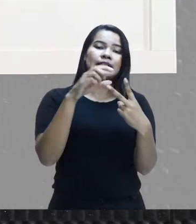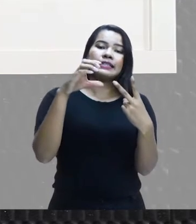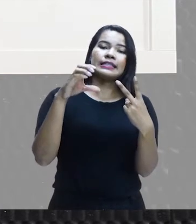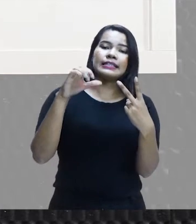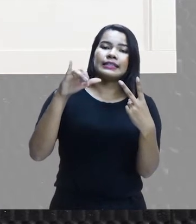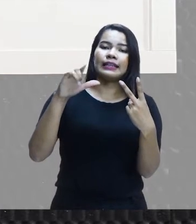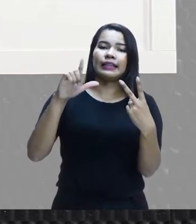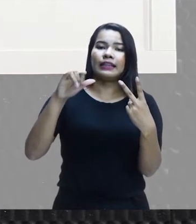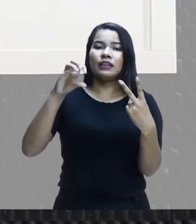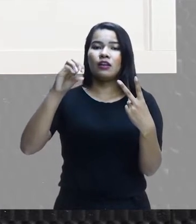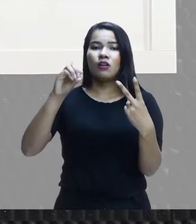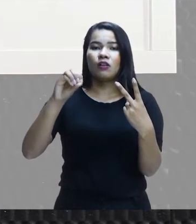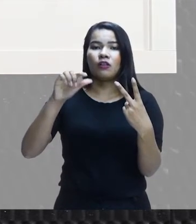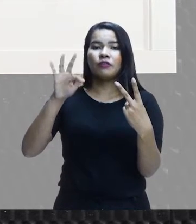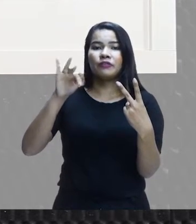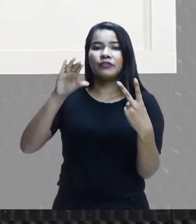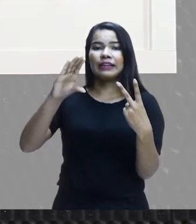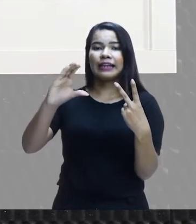ciliófora, ou filo